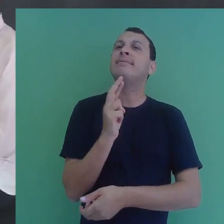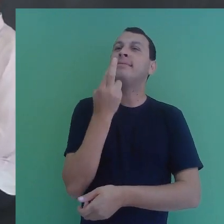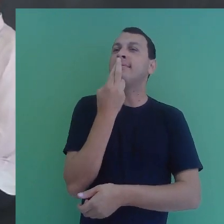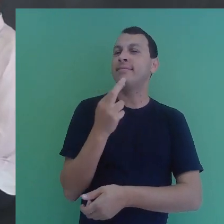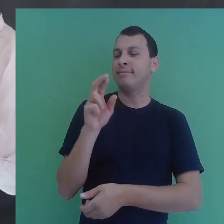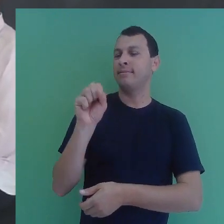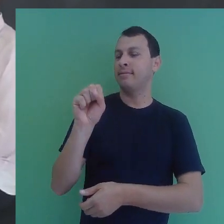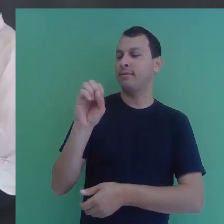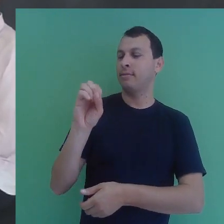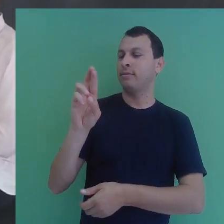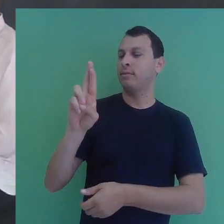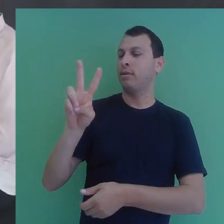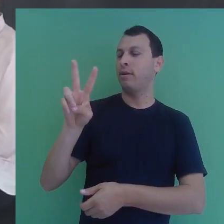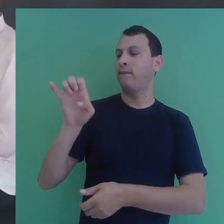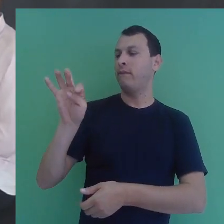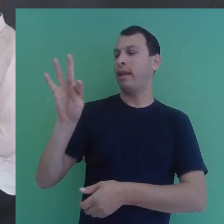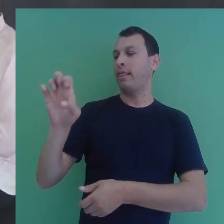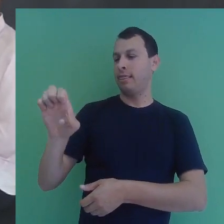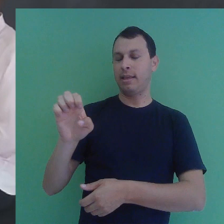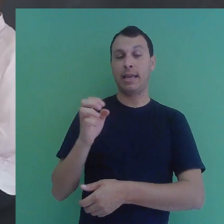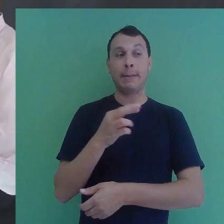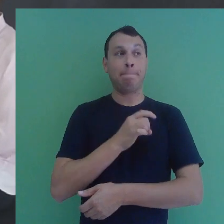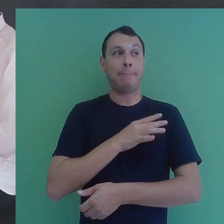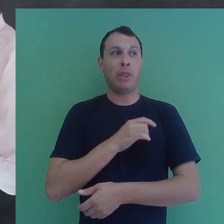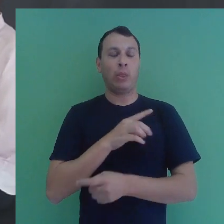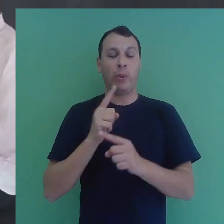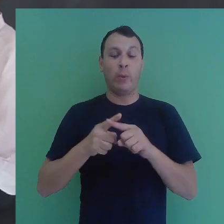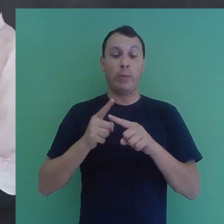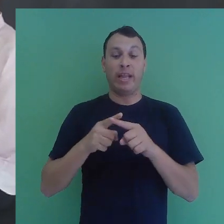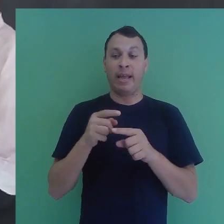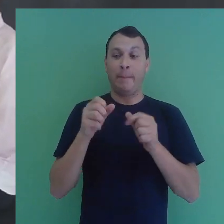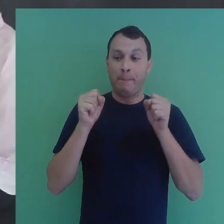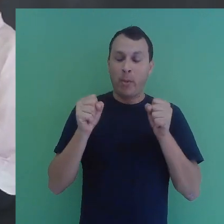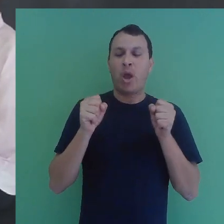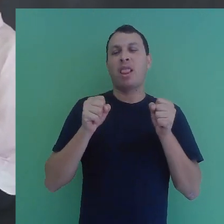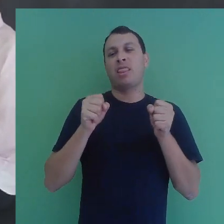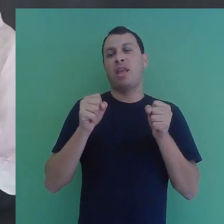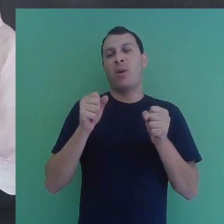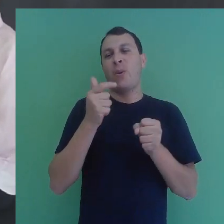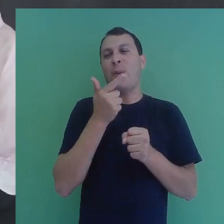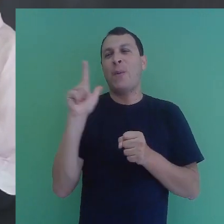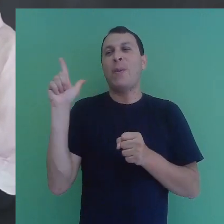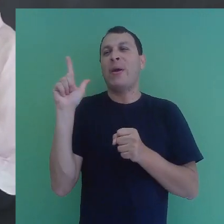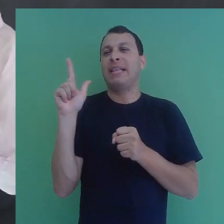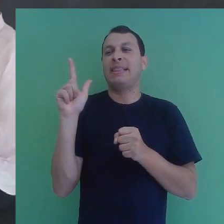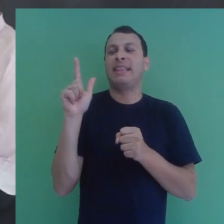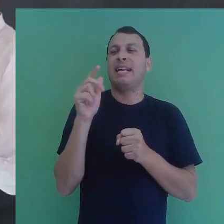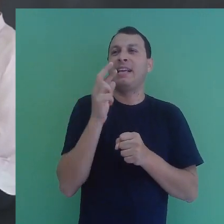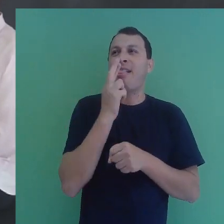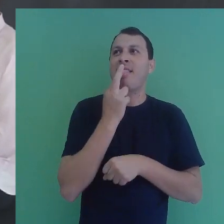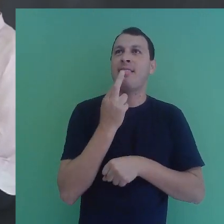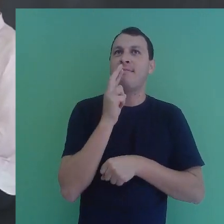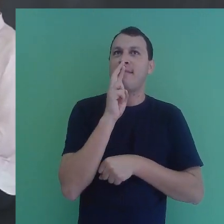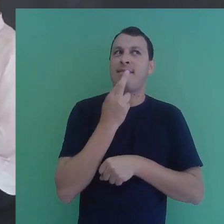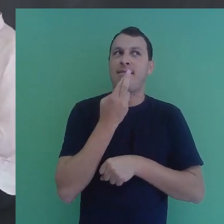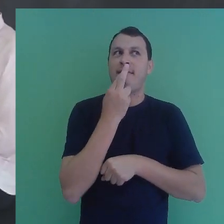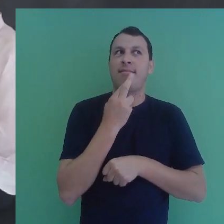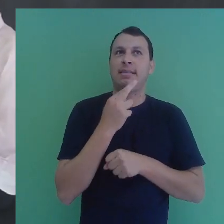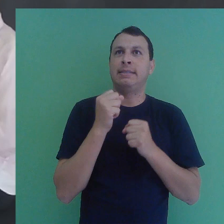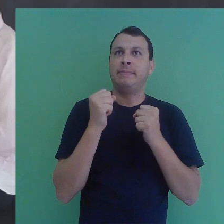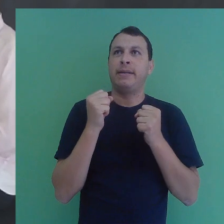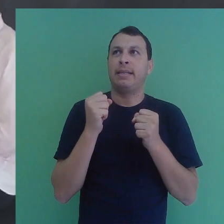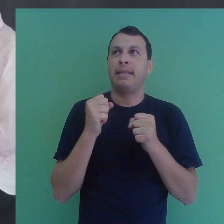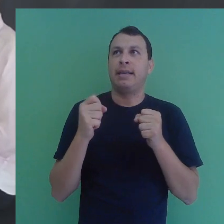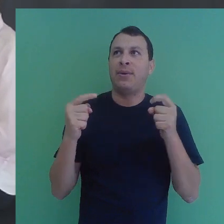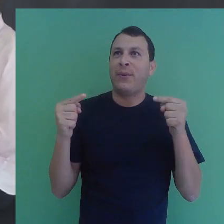sinal de sorvete é assim. E ele tava com medo de fazer o sinal de sorvete e ser outra coisa, né? E daí a gente ficou meio constrangido, assim. Já aconteceu